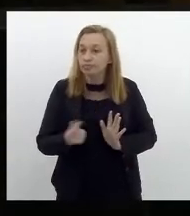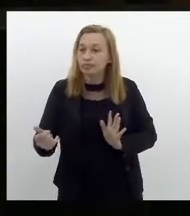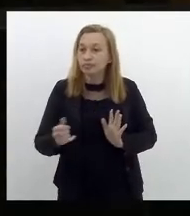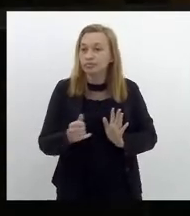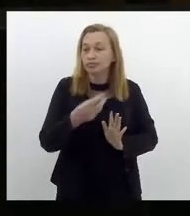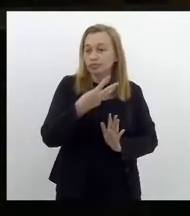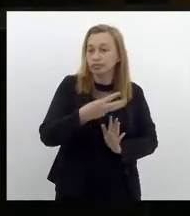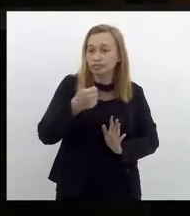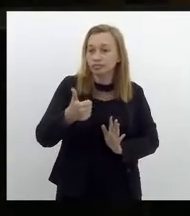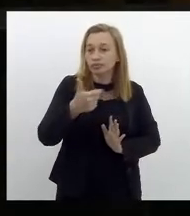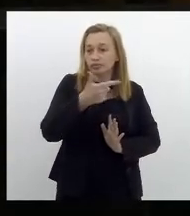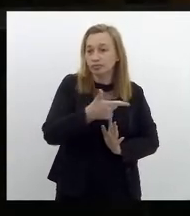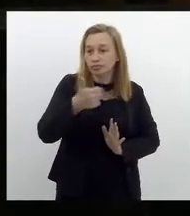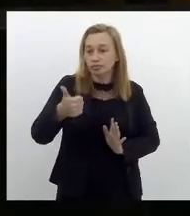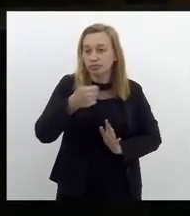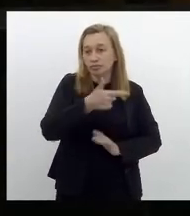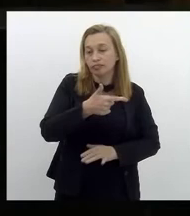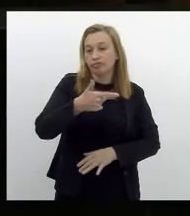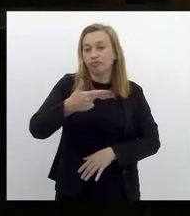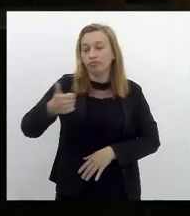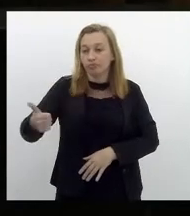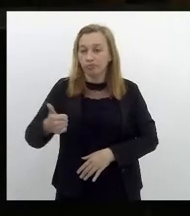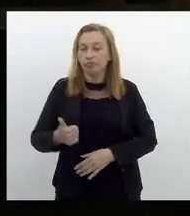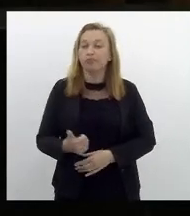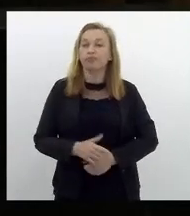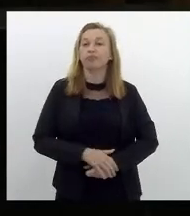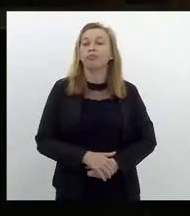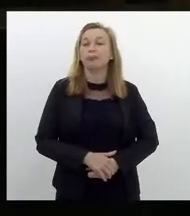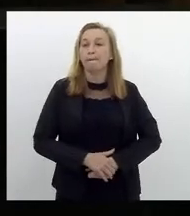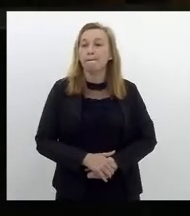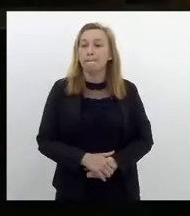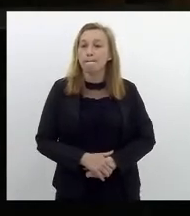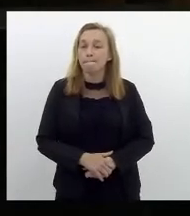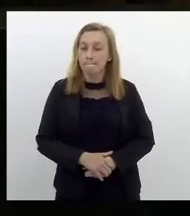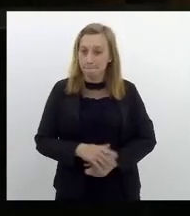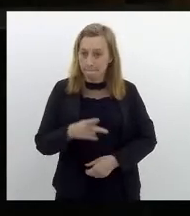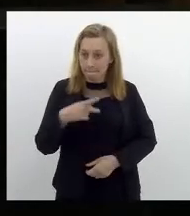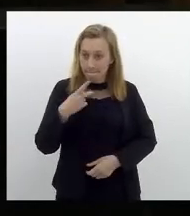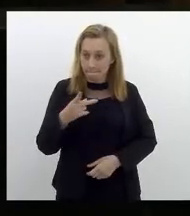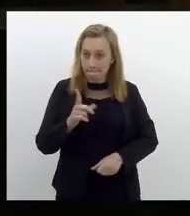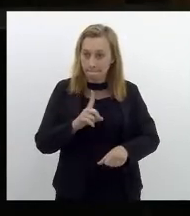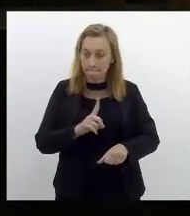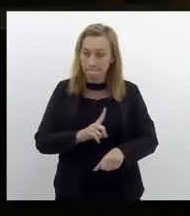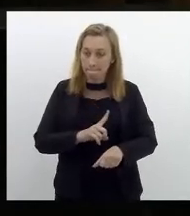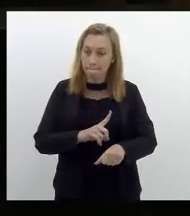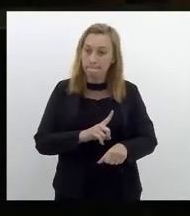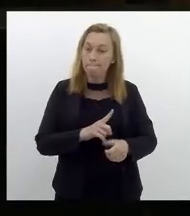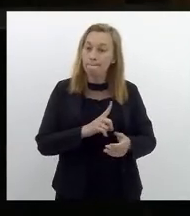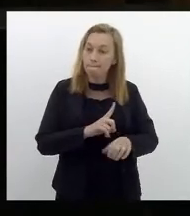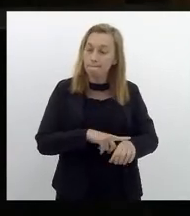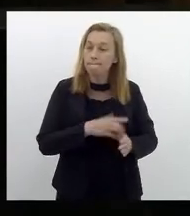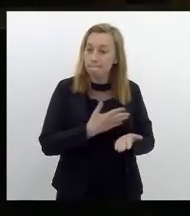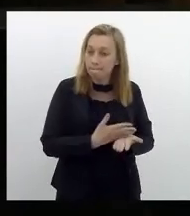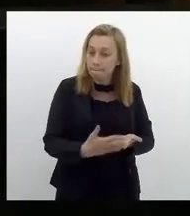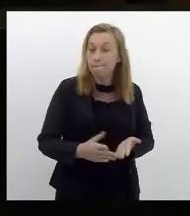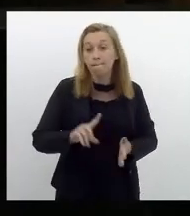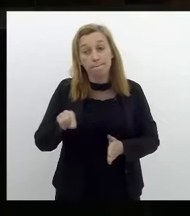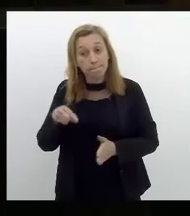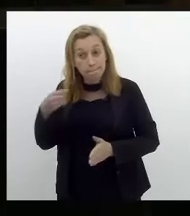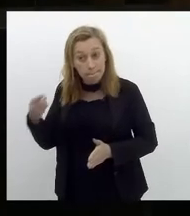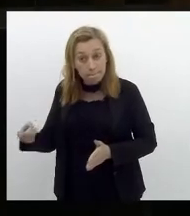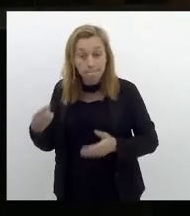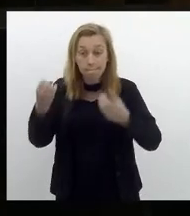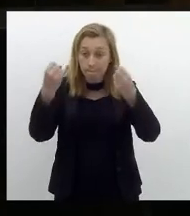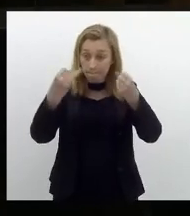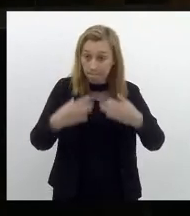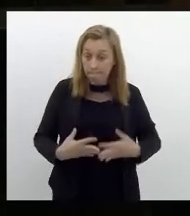31/12/21. Então, fiz esclarecimento no expediente inicial, depois